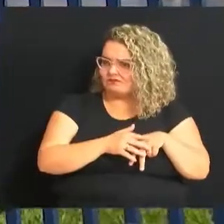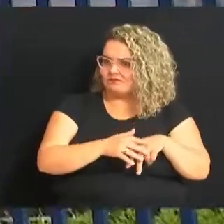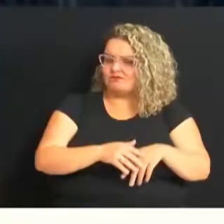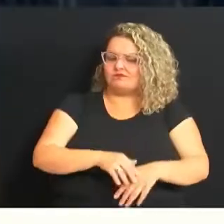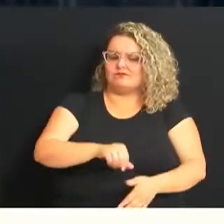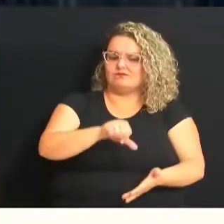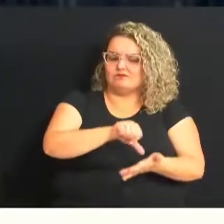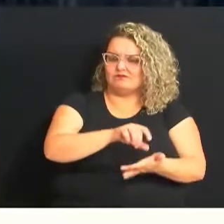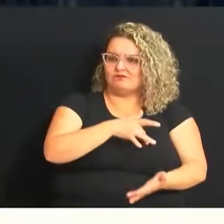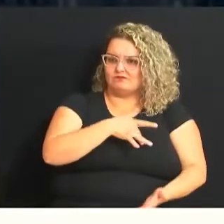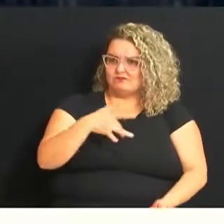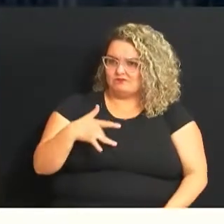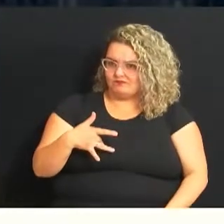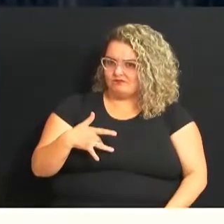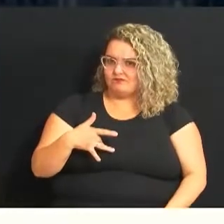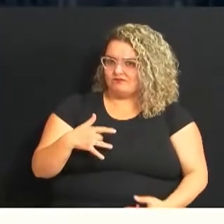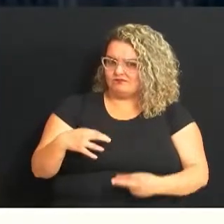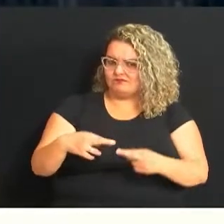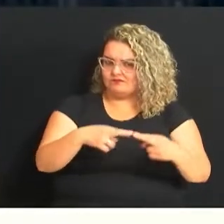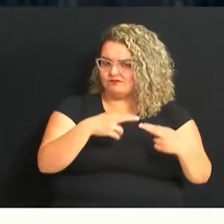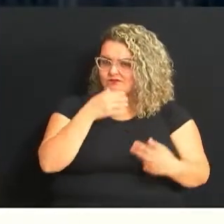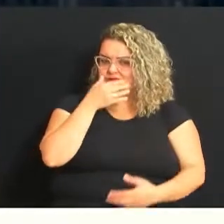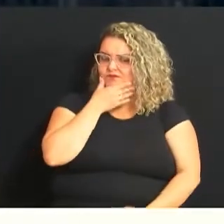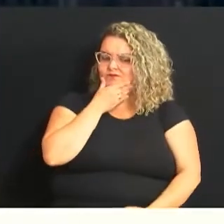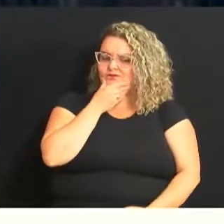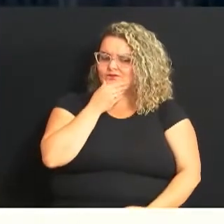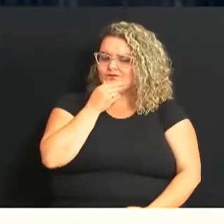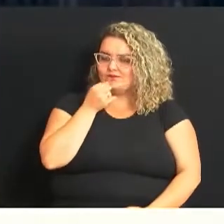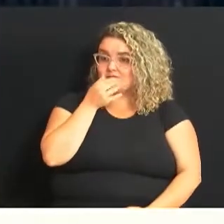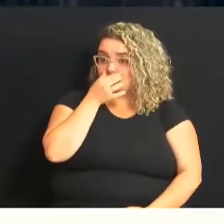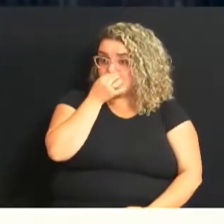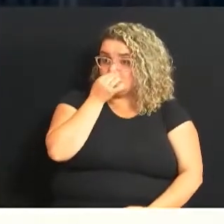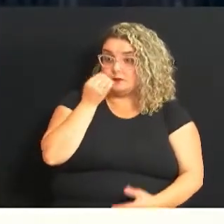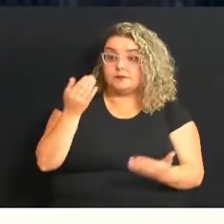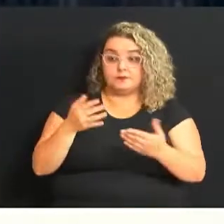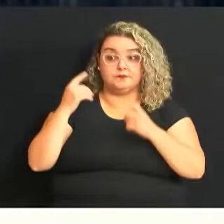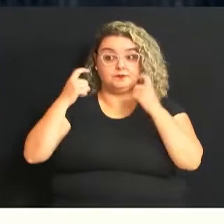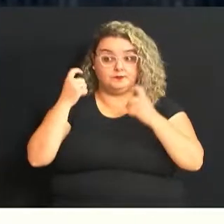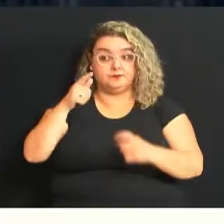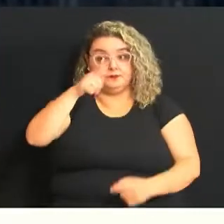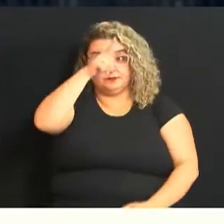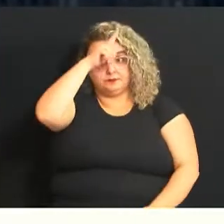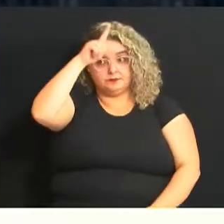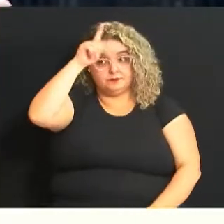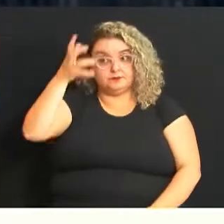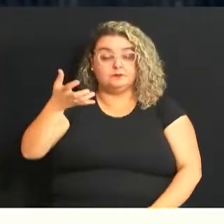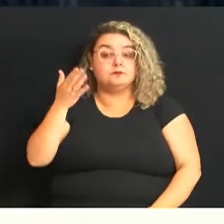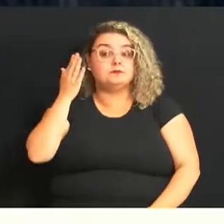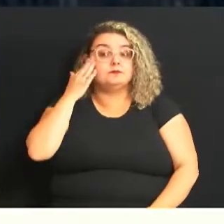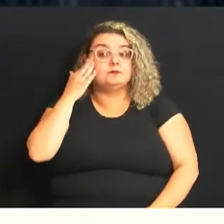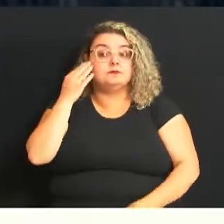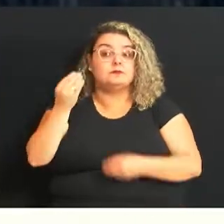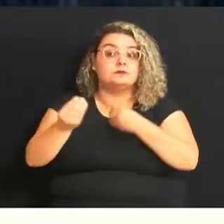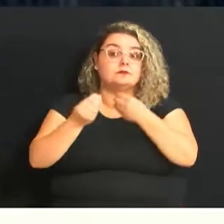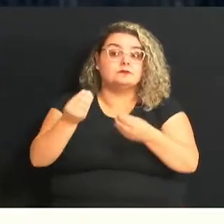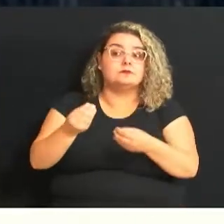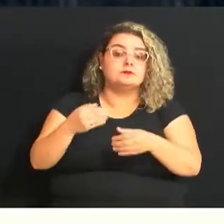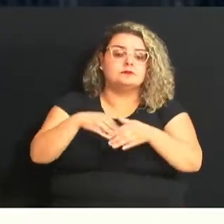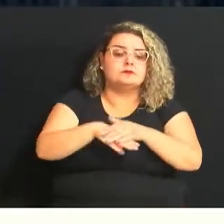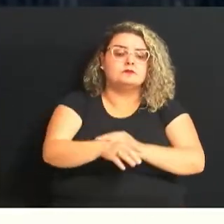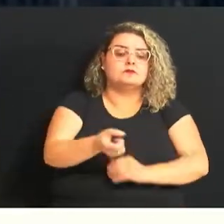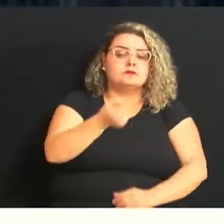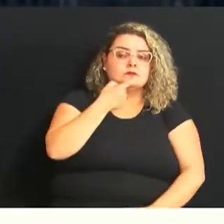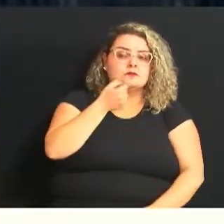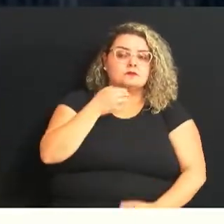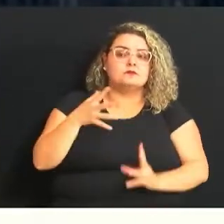uma boa capacitação de toda essa rede, né, da educação, a saúde, conselho tutelar, para identificar quanto